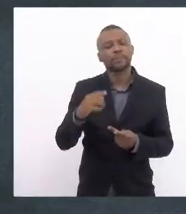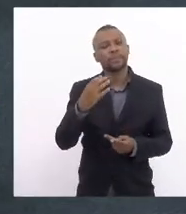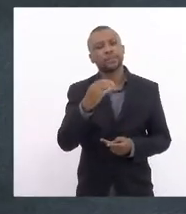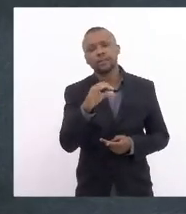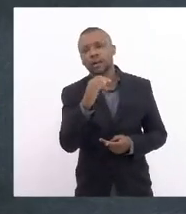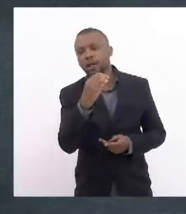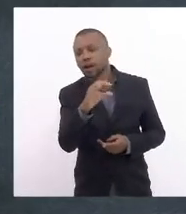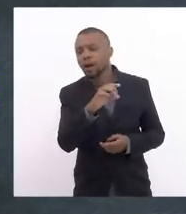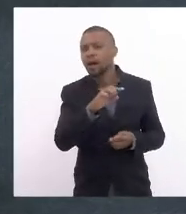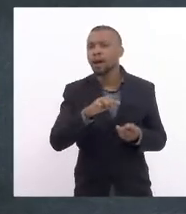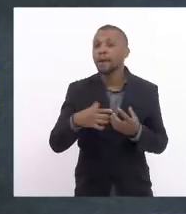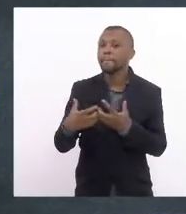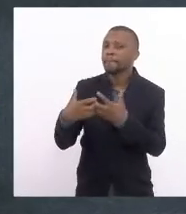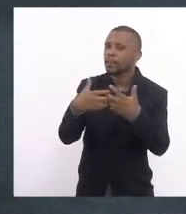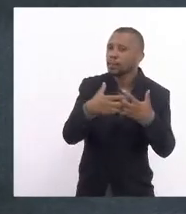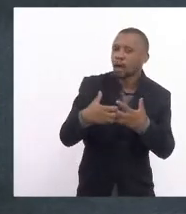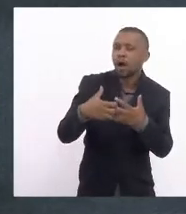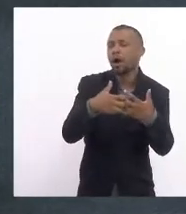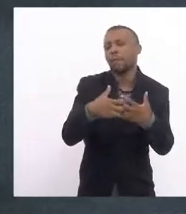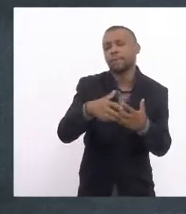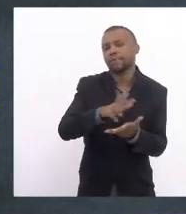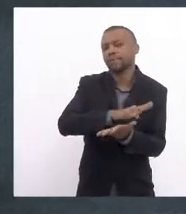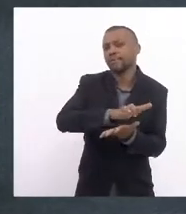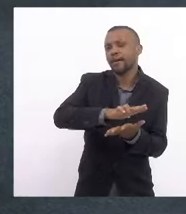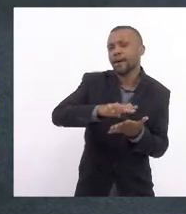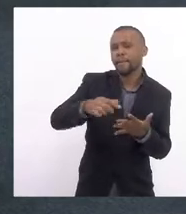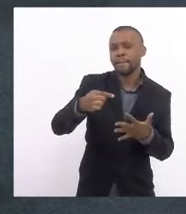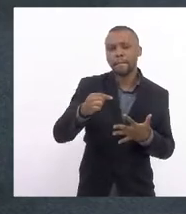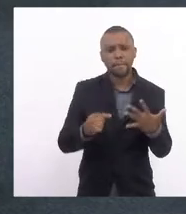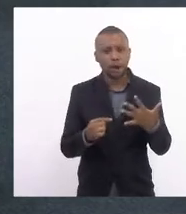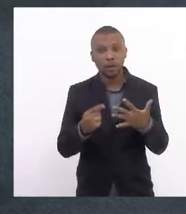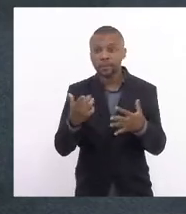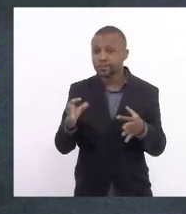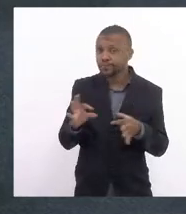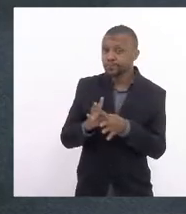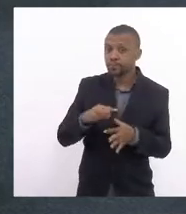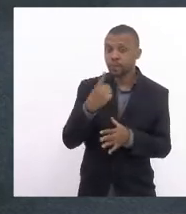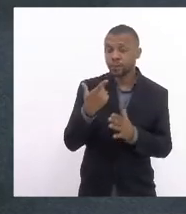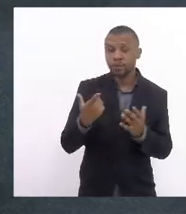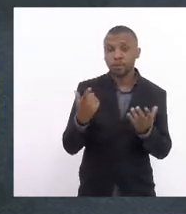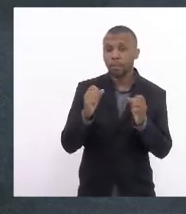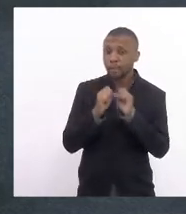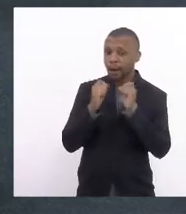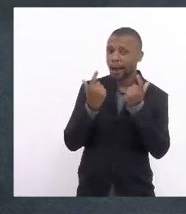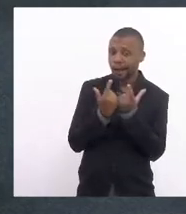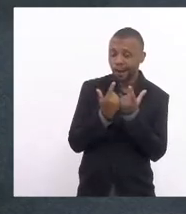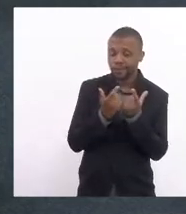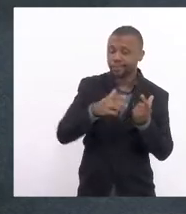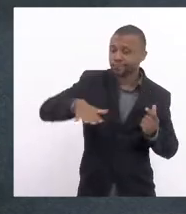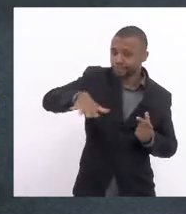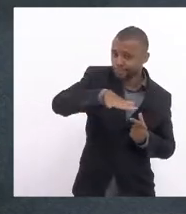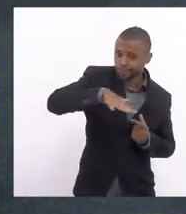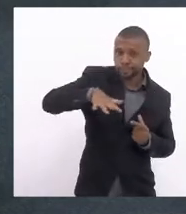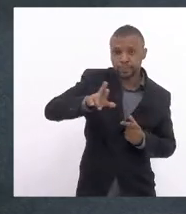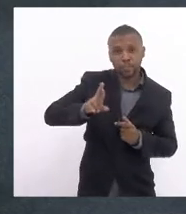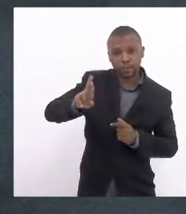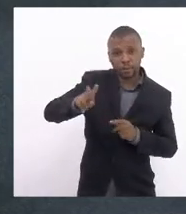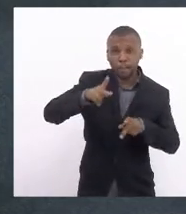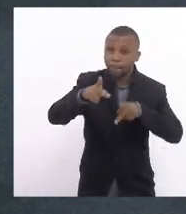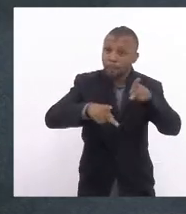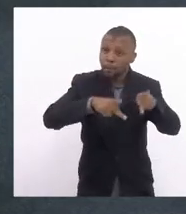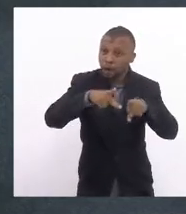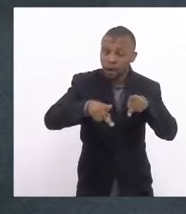enfim, porque todos esses municípios integram o Estado do Rio de Janeiro e nós somos uma casa de representação popular do Estado do Rio de Janeiro e de seus